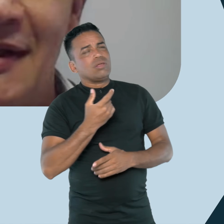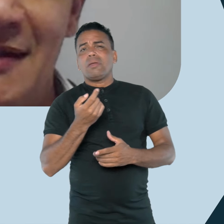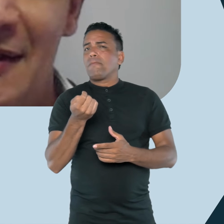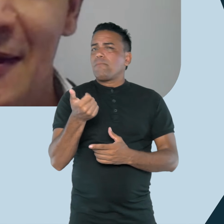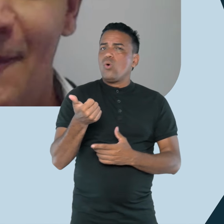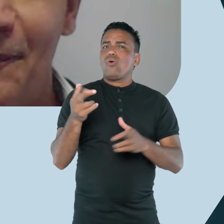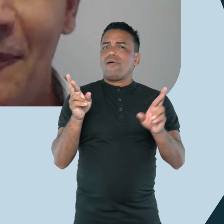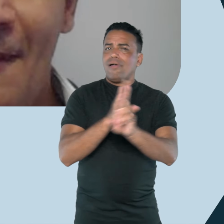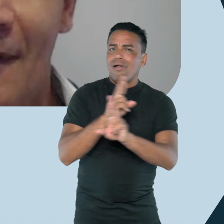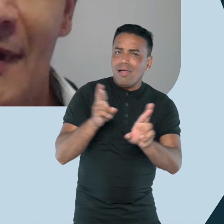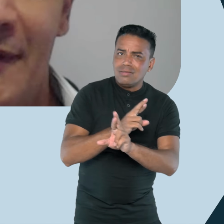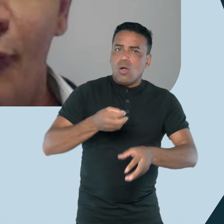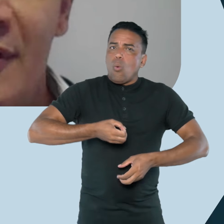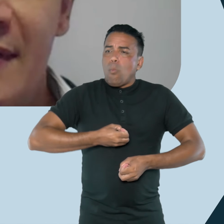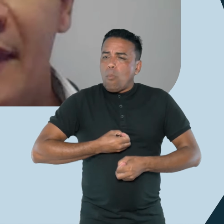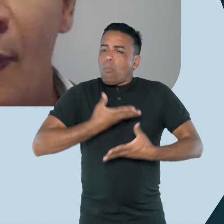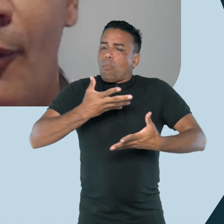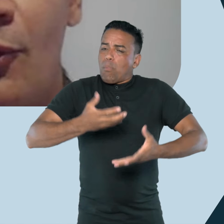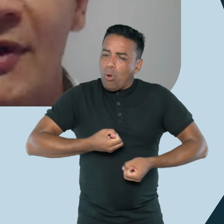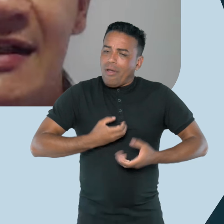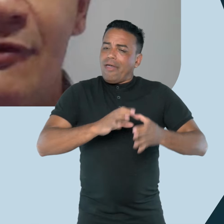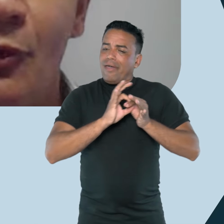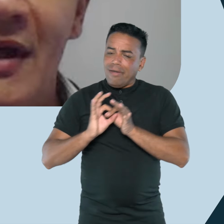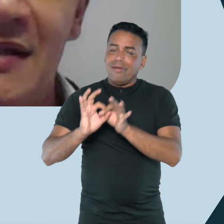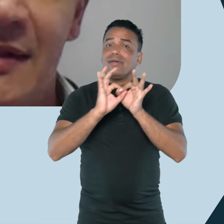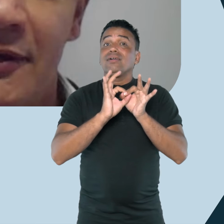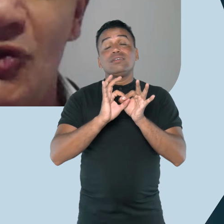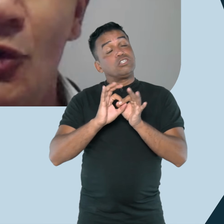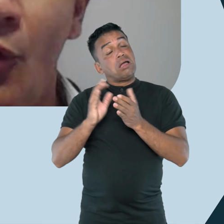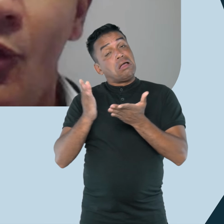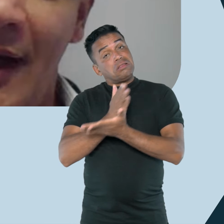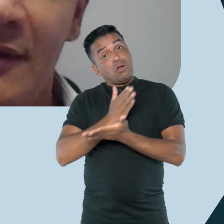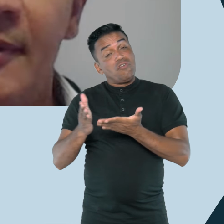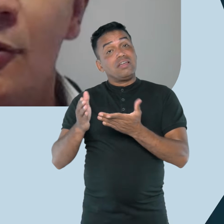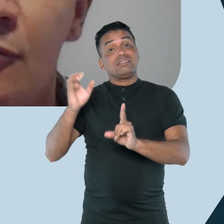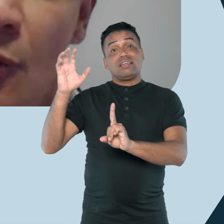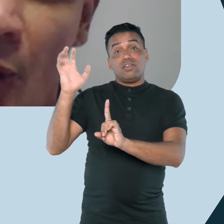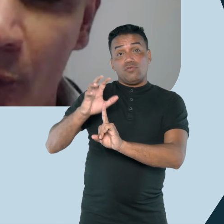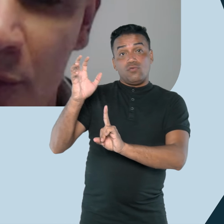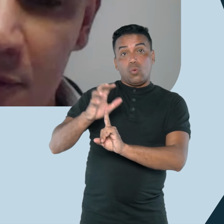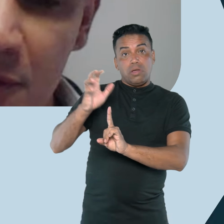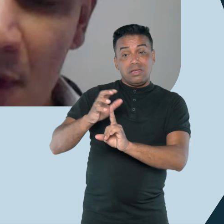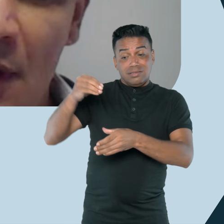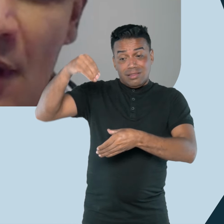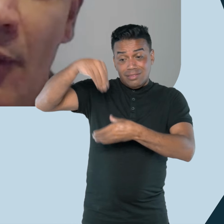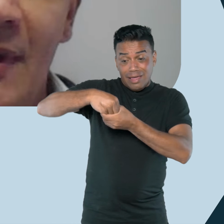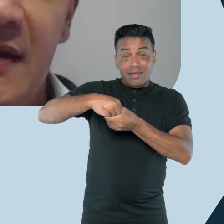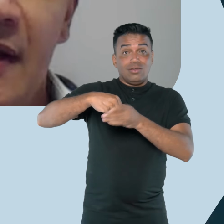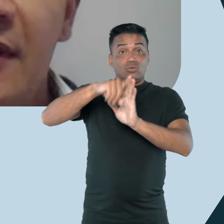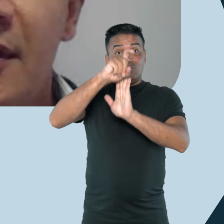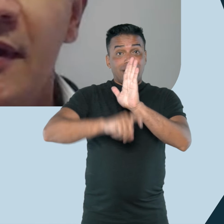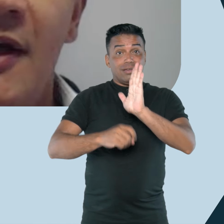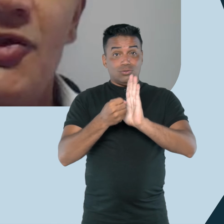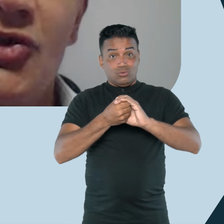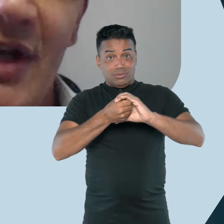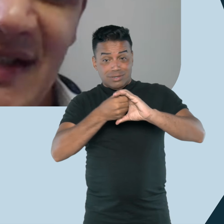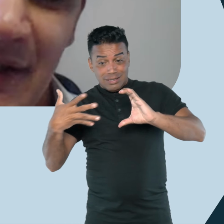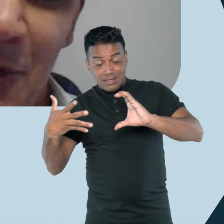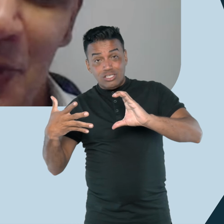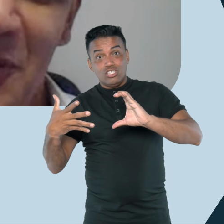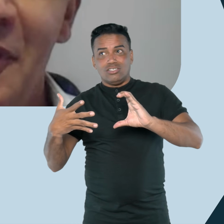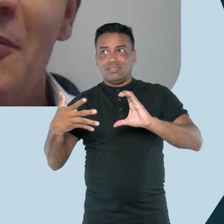também dessa, né? Talvez tenha um pouco dessa influência de colocar também nos contos uma certa engrenagem